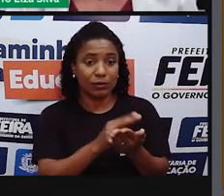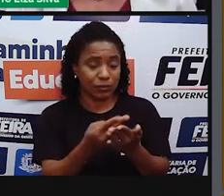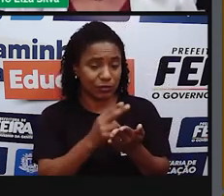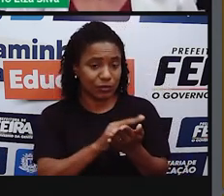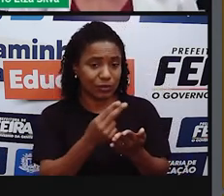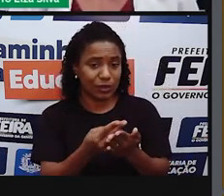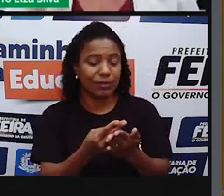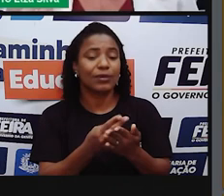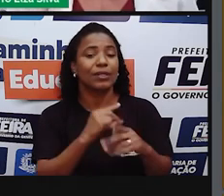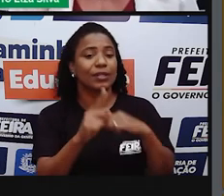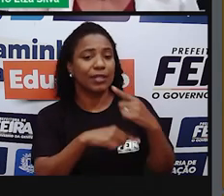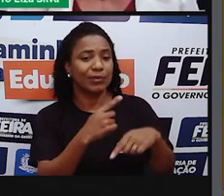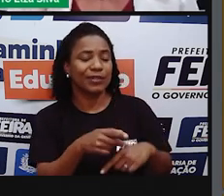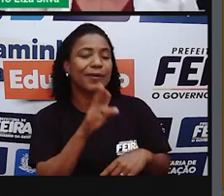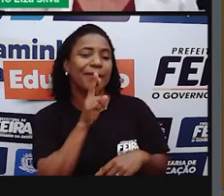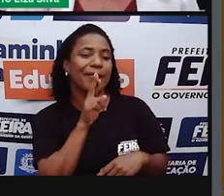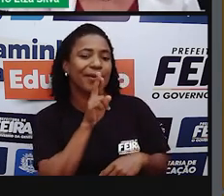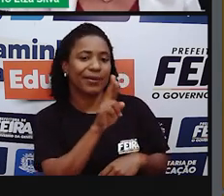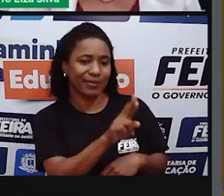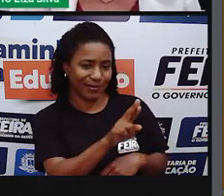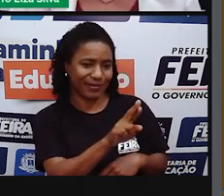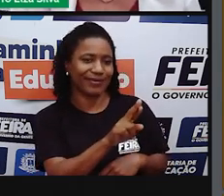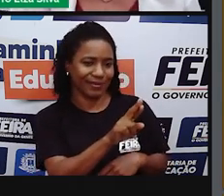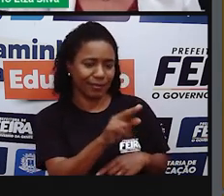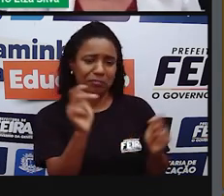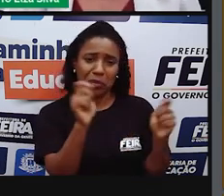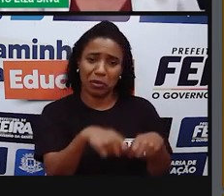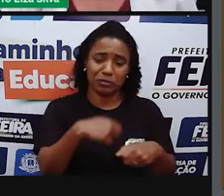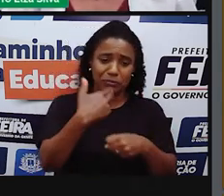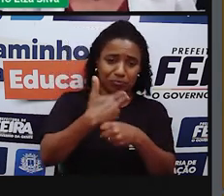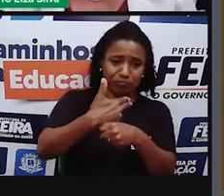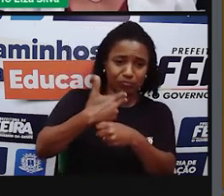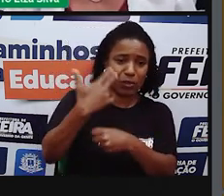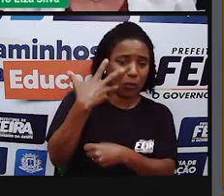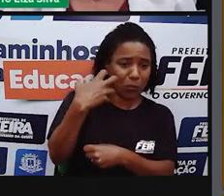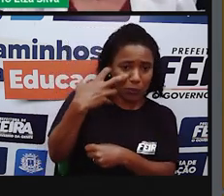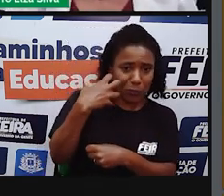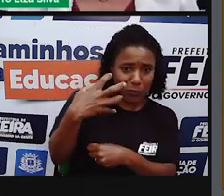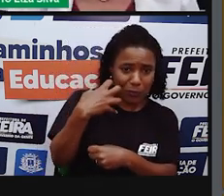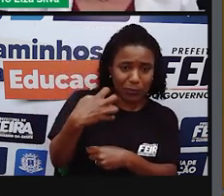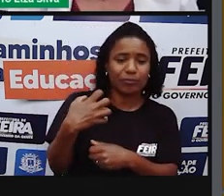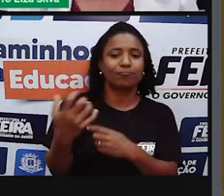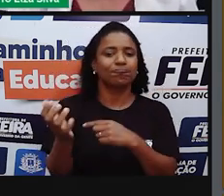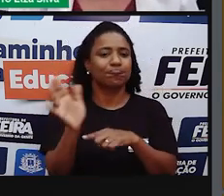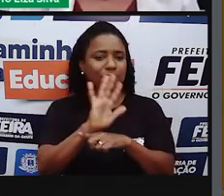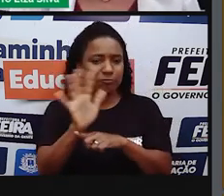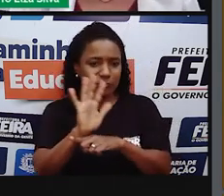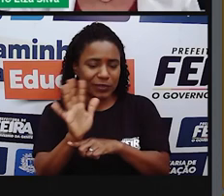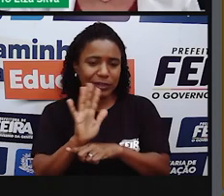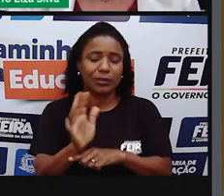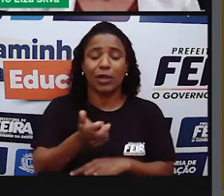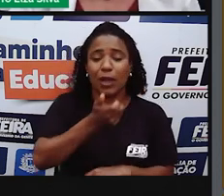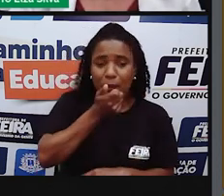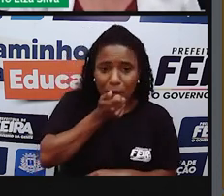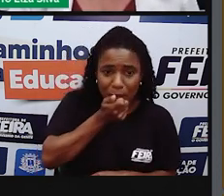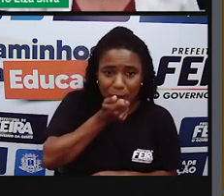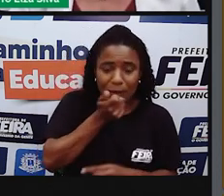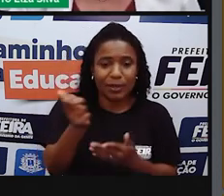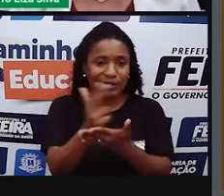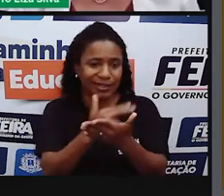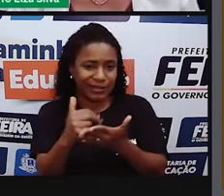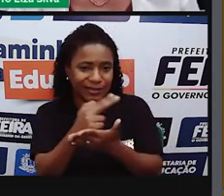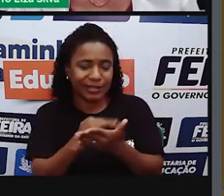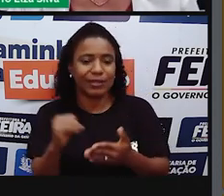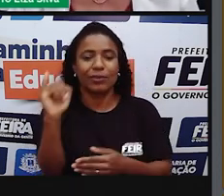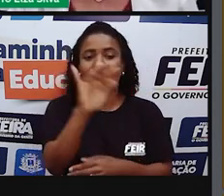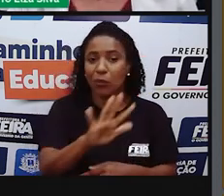a pergunta criando um vídeo, um áudio ou um cartaz com imagens, desenhos. Caso você não tenha